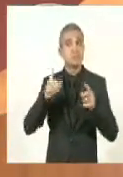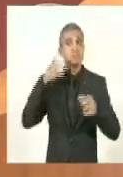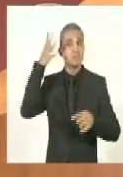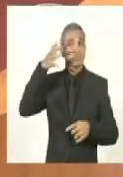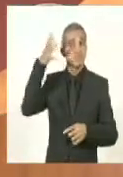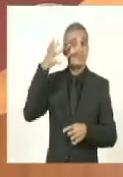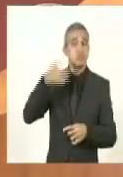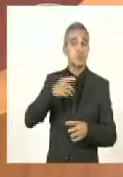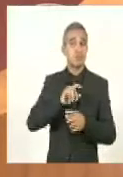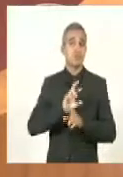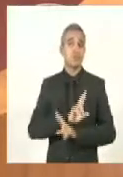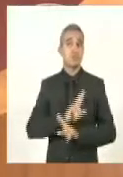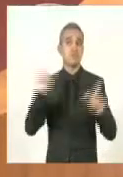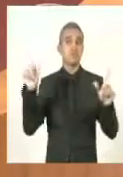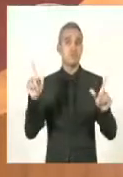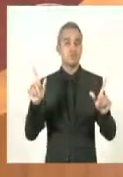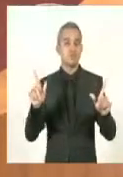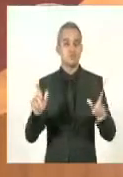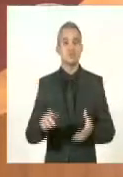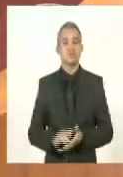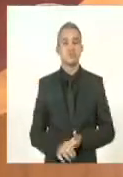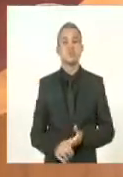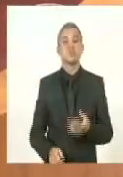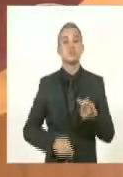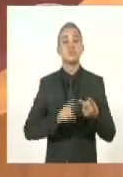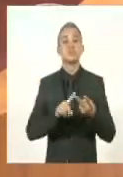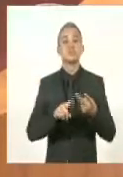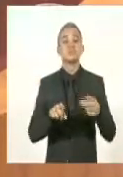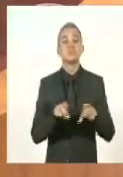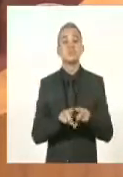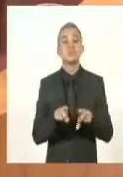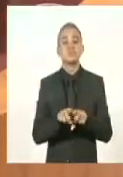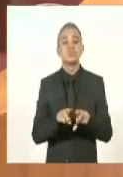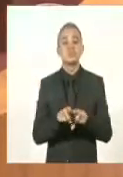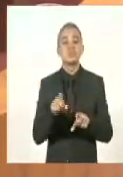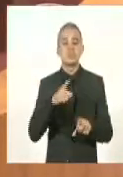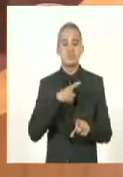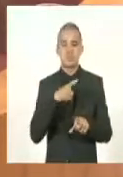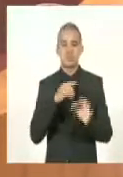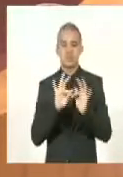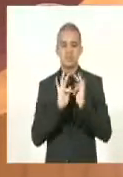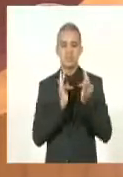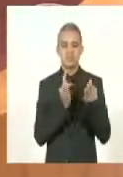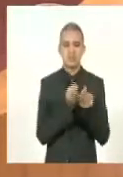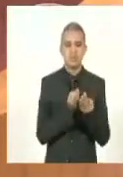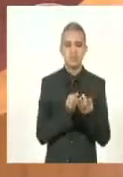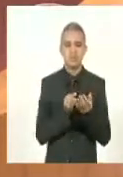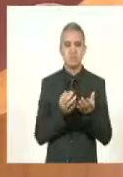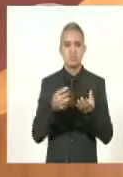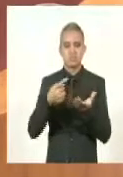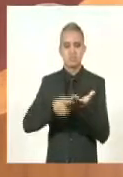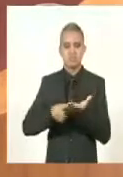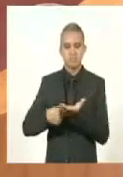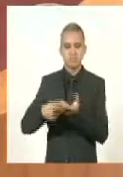Em alguns casos ocasionando em nepotismo cruzado entre órgãos do mesmo